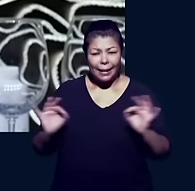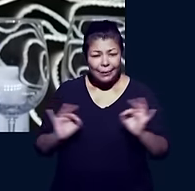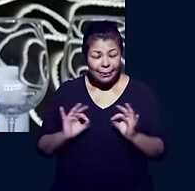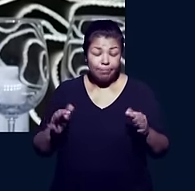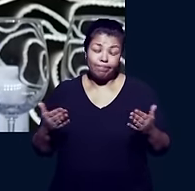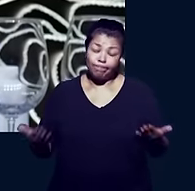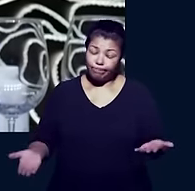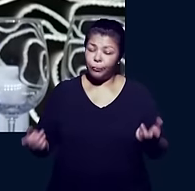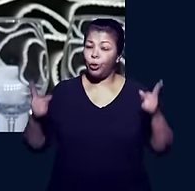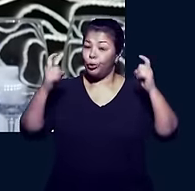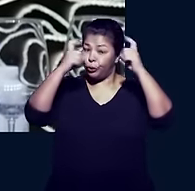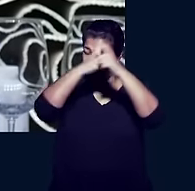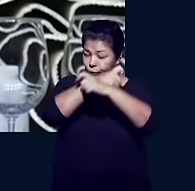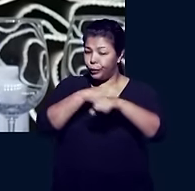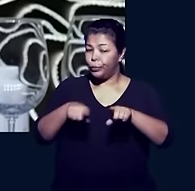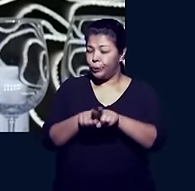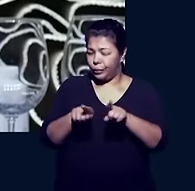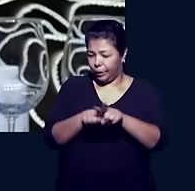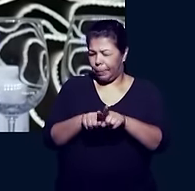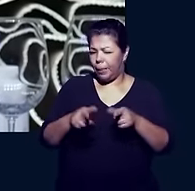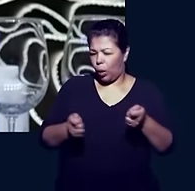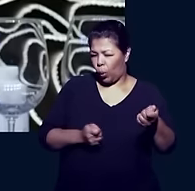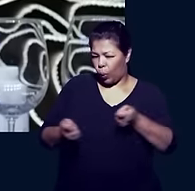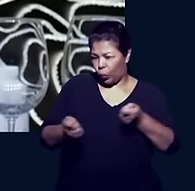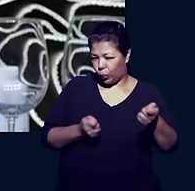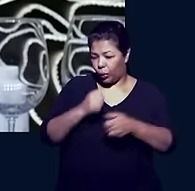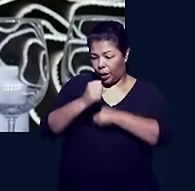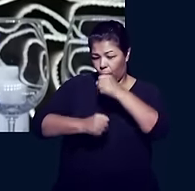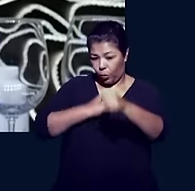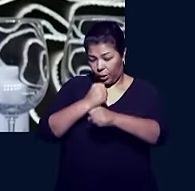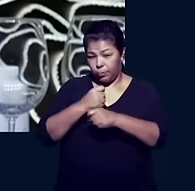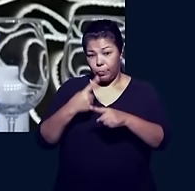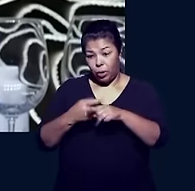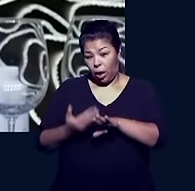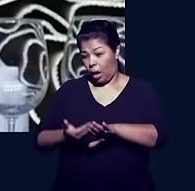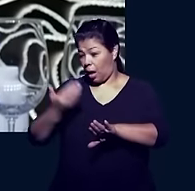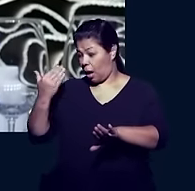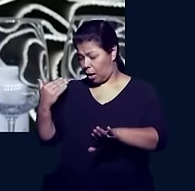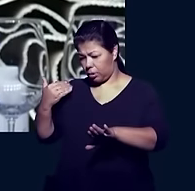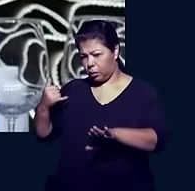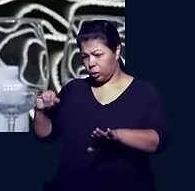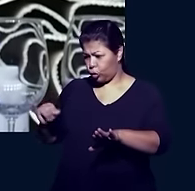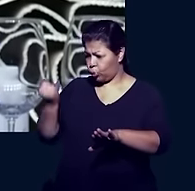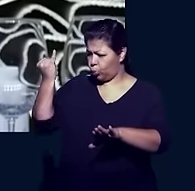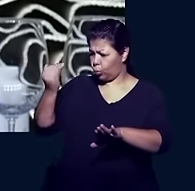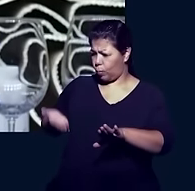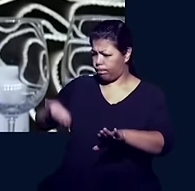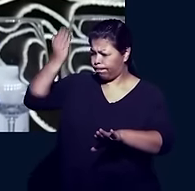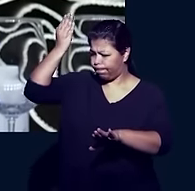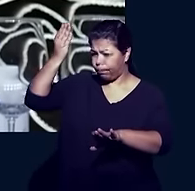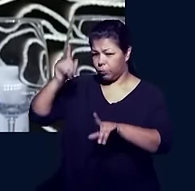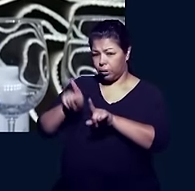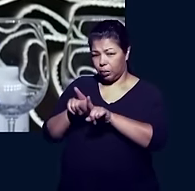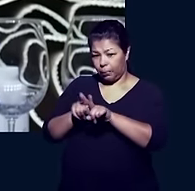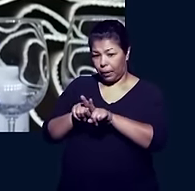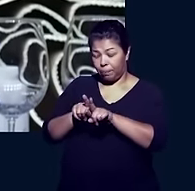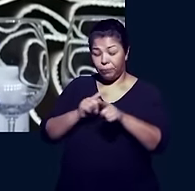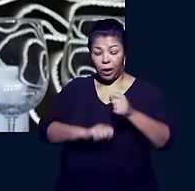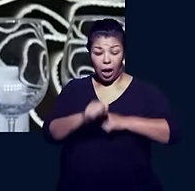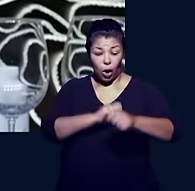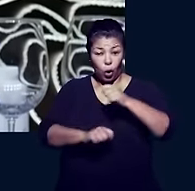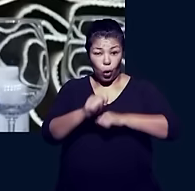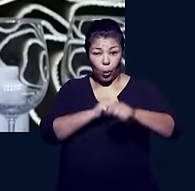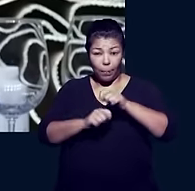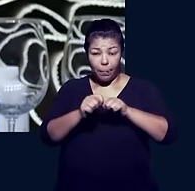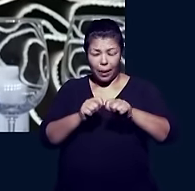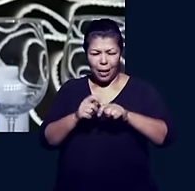operar esse ano que tem basicamente o que que vem acontecendo né ele subiu a taxa de jos bastante pelos cânones tradicionais mas a economia devia estar desacelerando e ela não tá